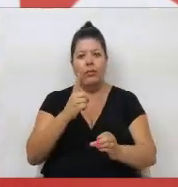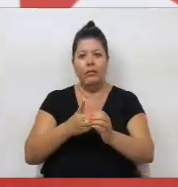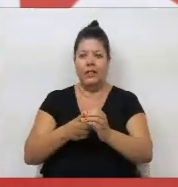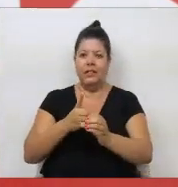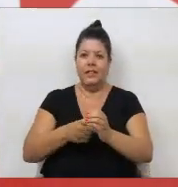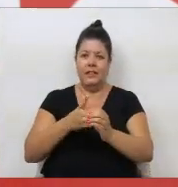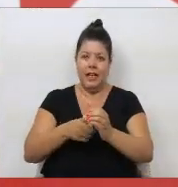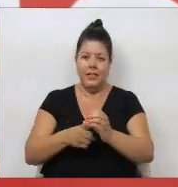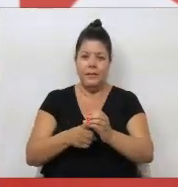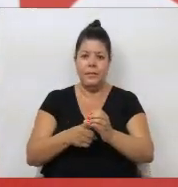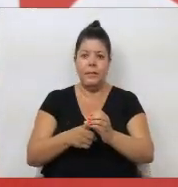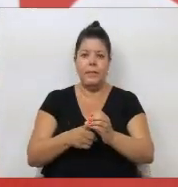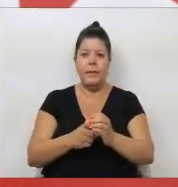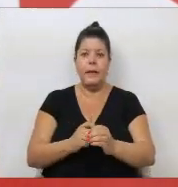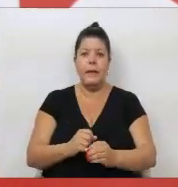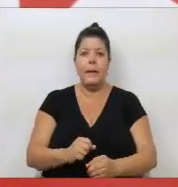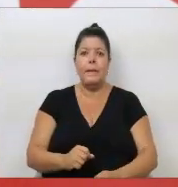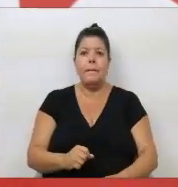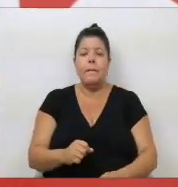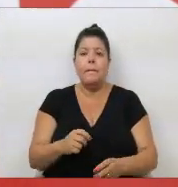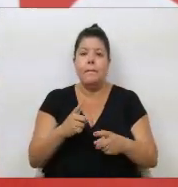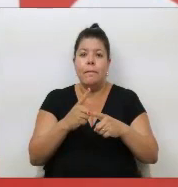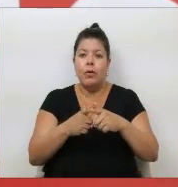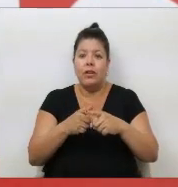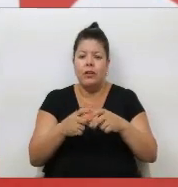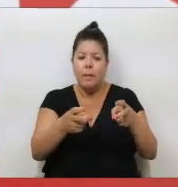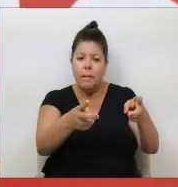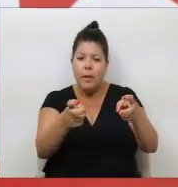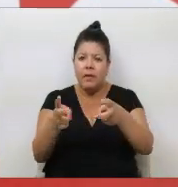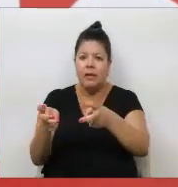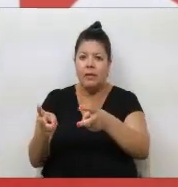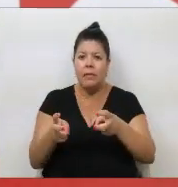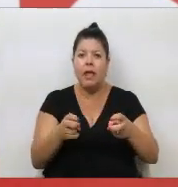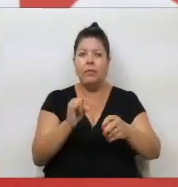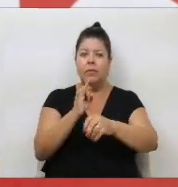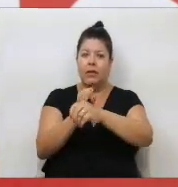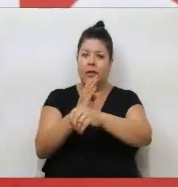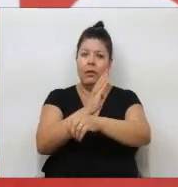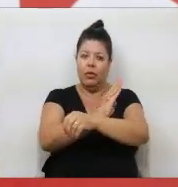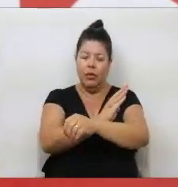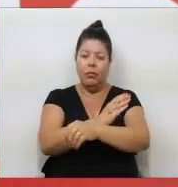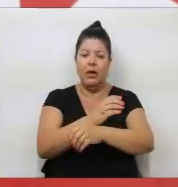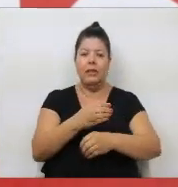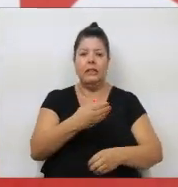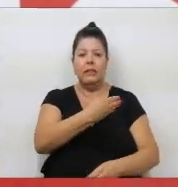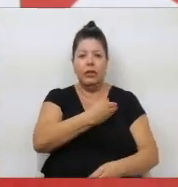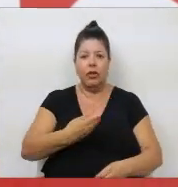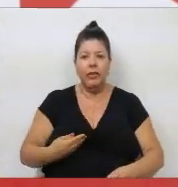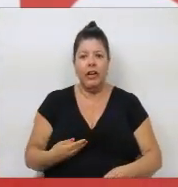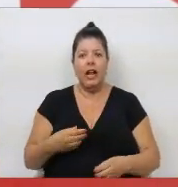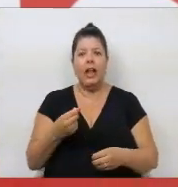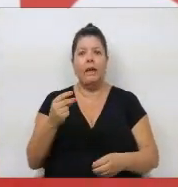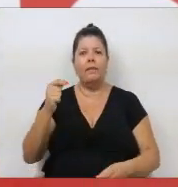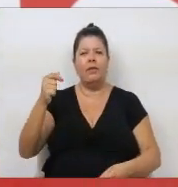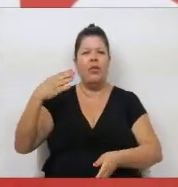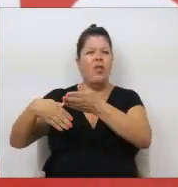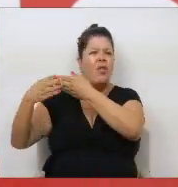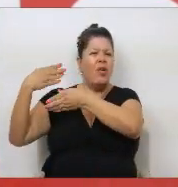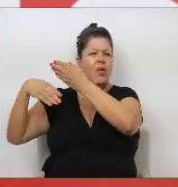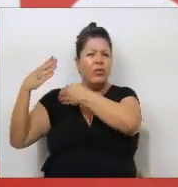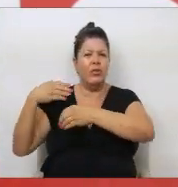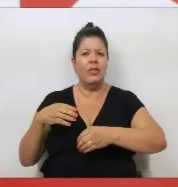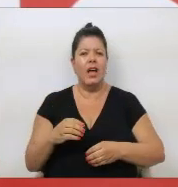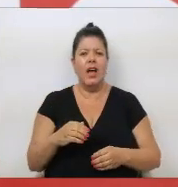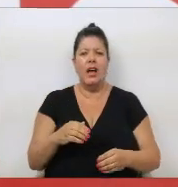cidade, porque nós avaliamos que Imbituba já tem sido governada por mais de 60 anos